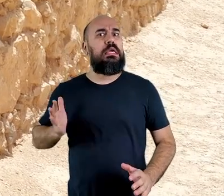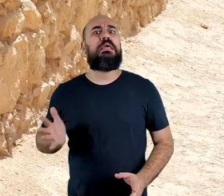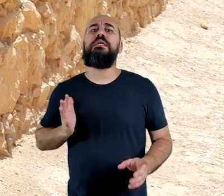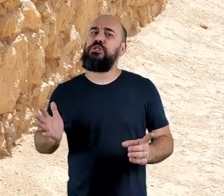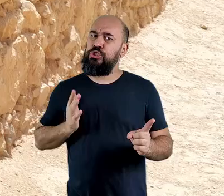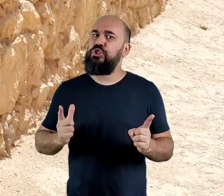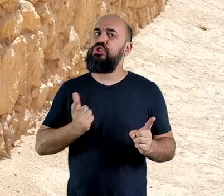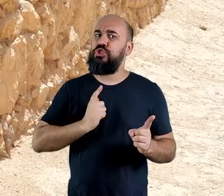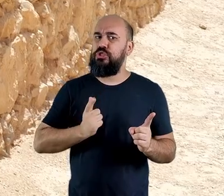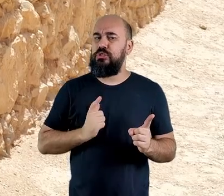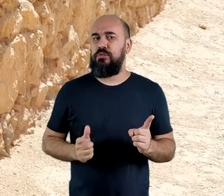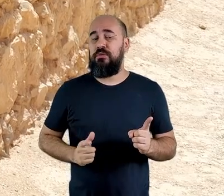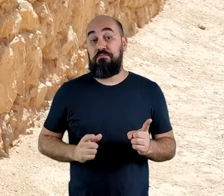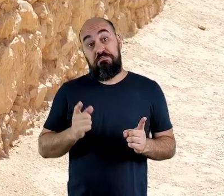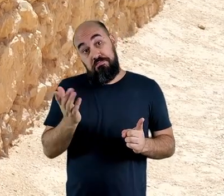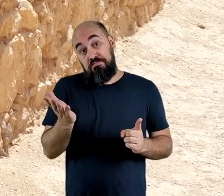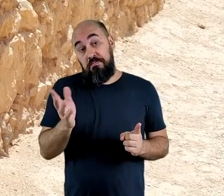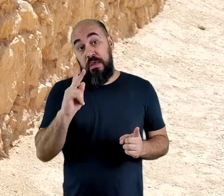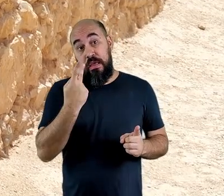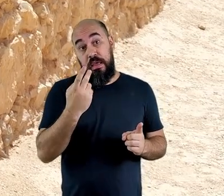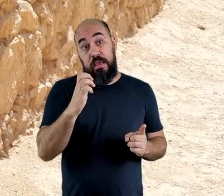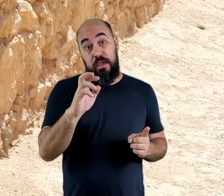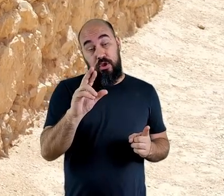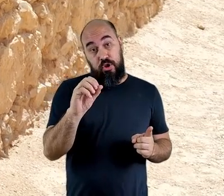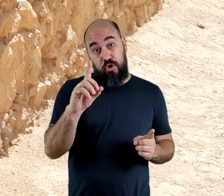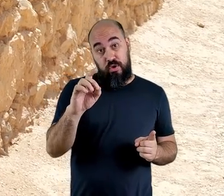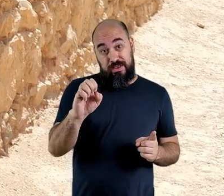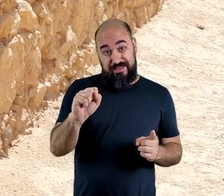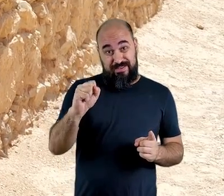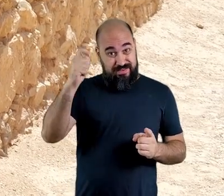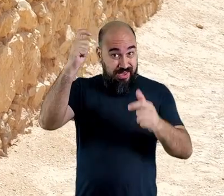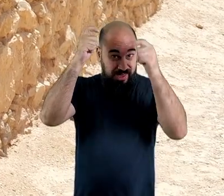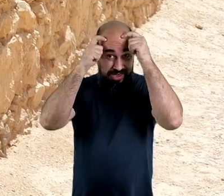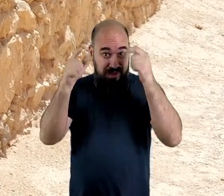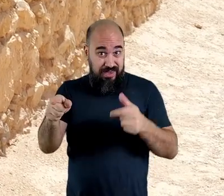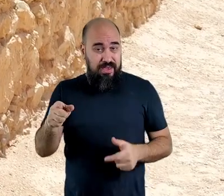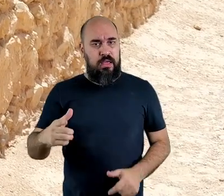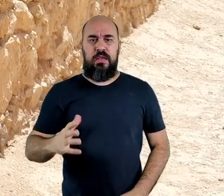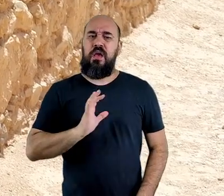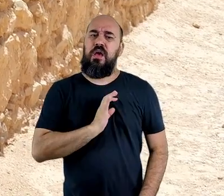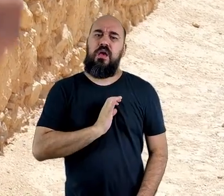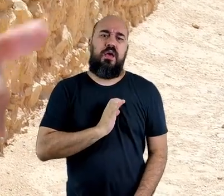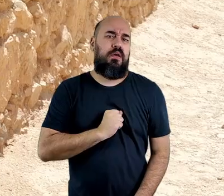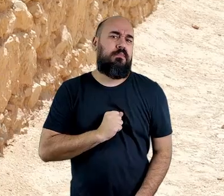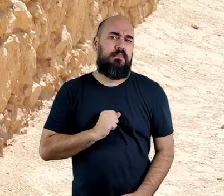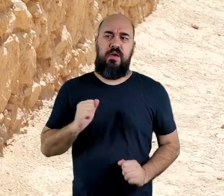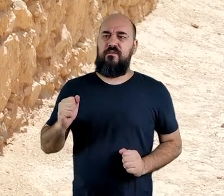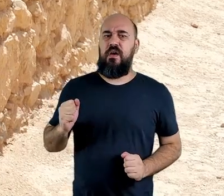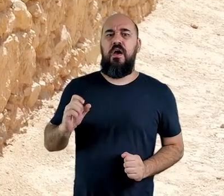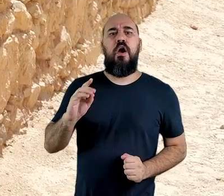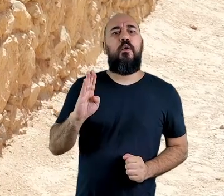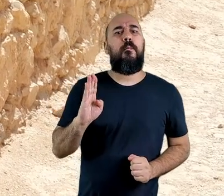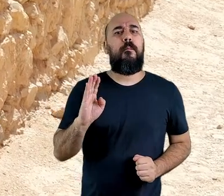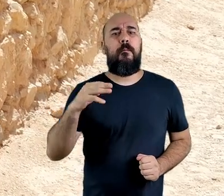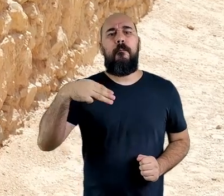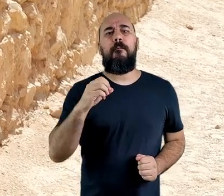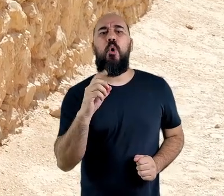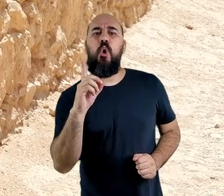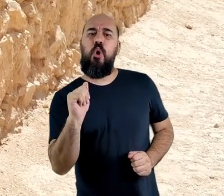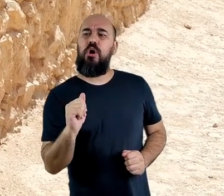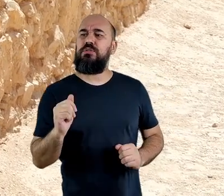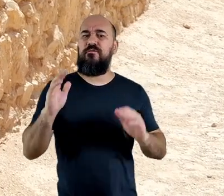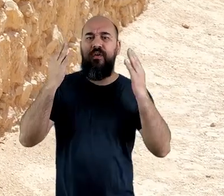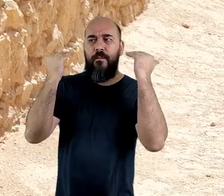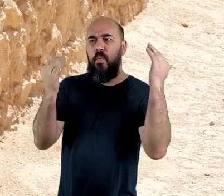Herodes aqui, ele amava o luxo, ele amava o que era, estava na moda, o que era reconhecido do lado de fora. Amava tanto